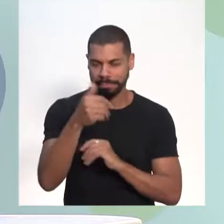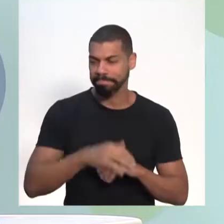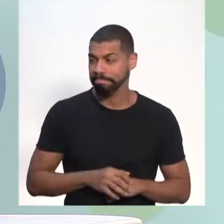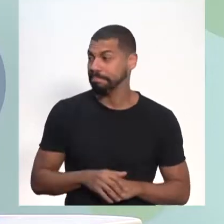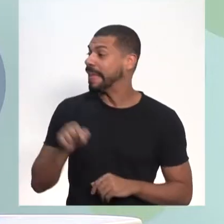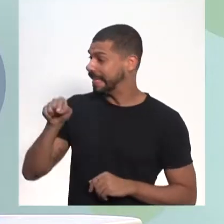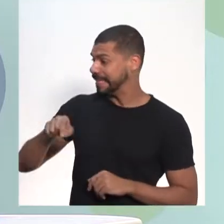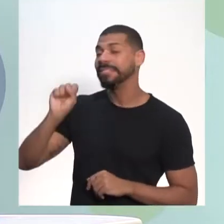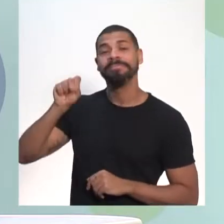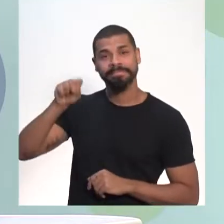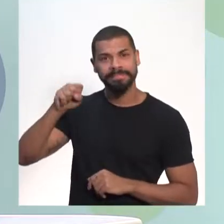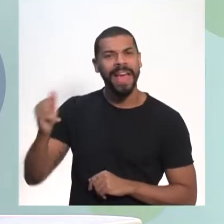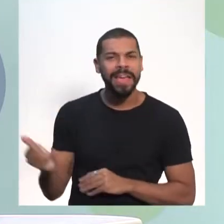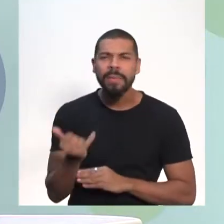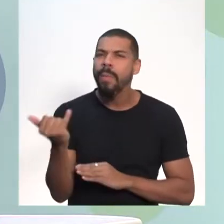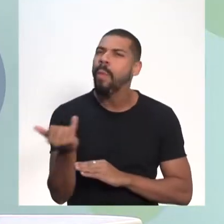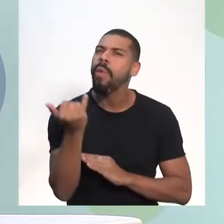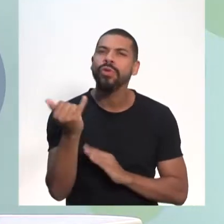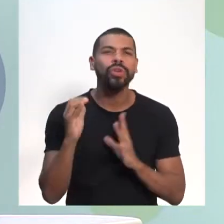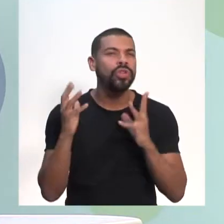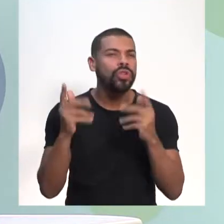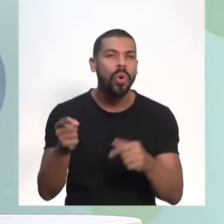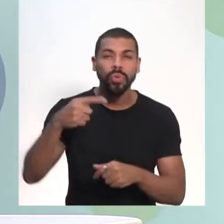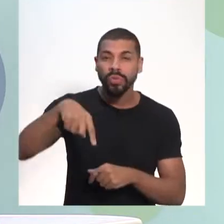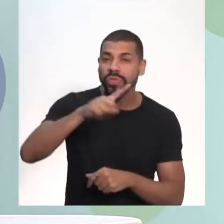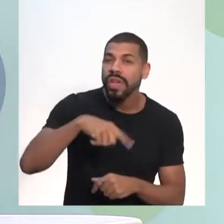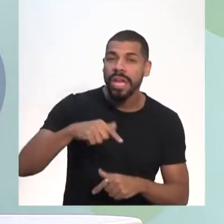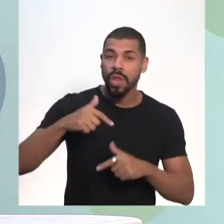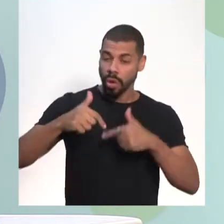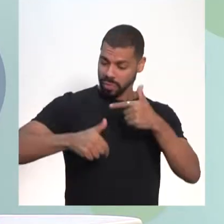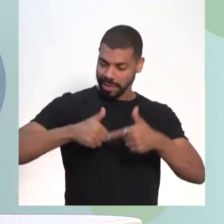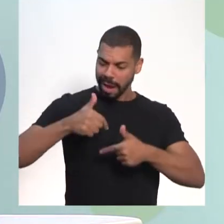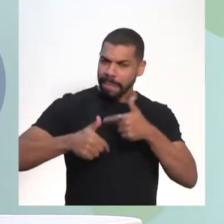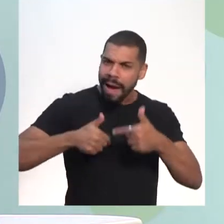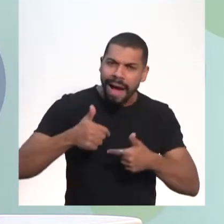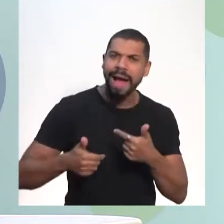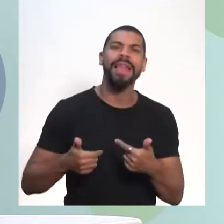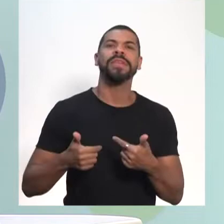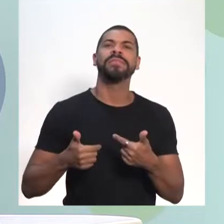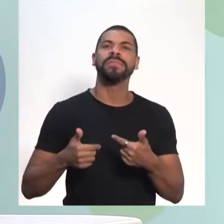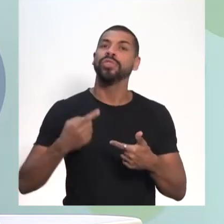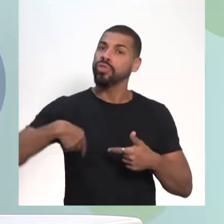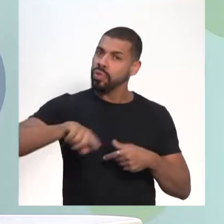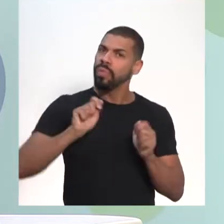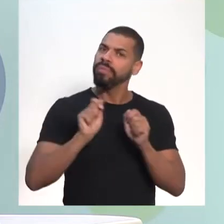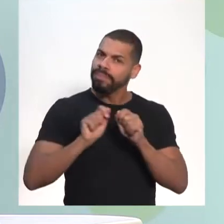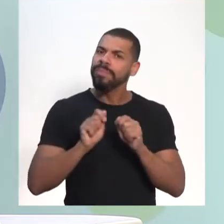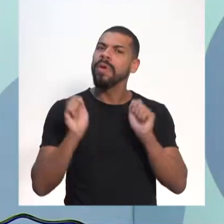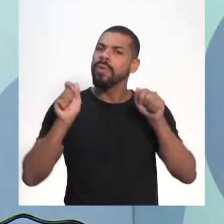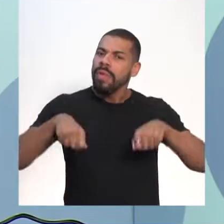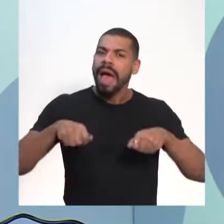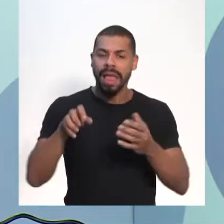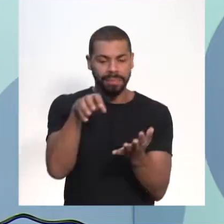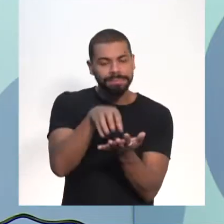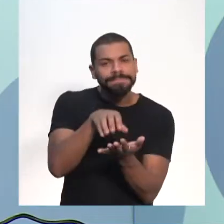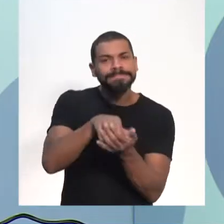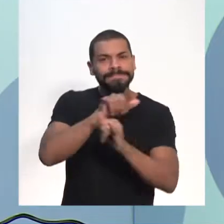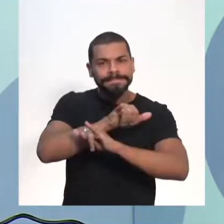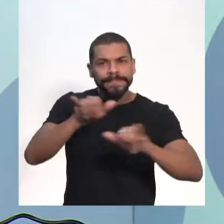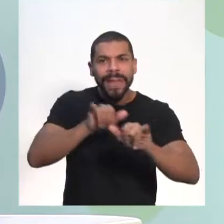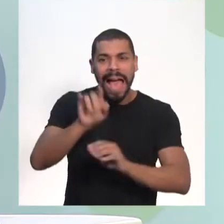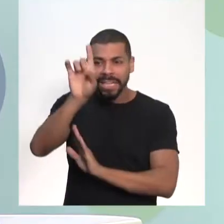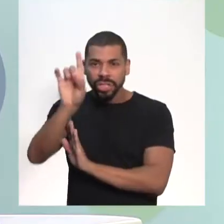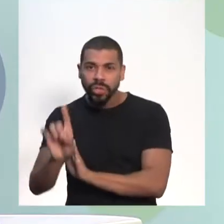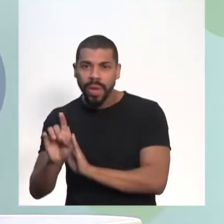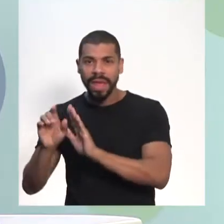que todos vocês tenham em mente, todos esses esforços que nós estamos realizando aqui no órgão central, as nossas diretorias de